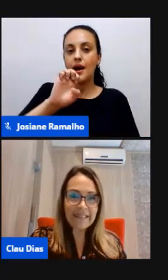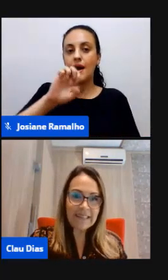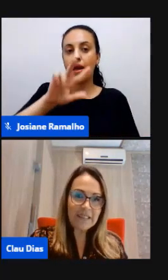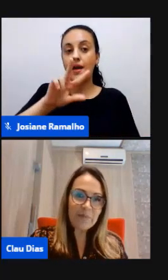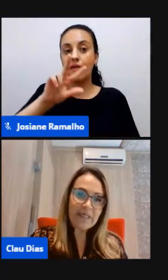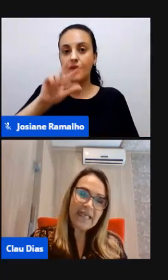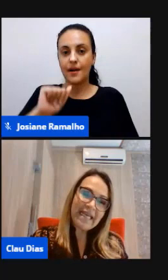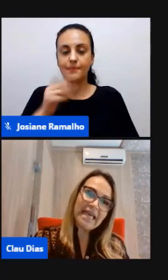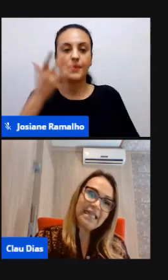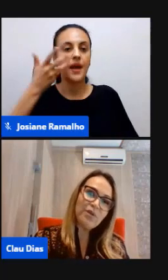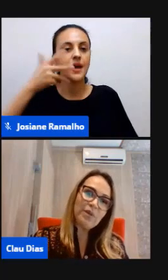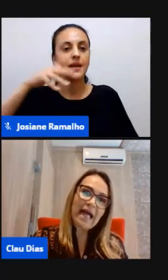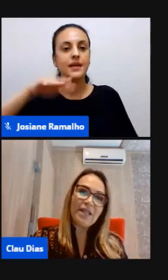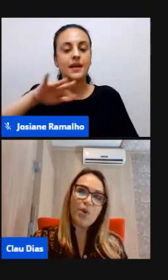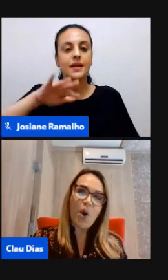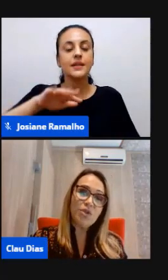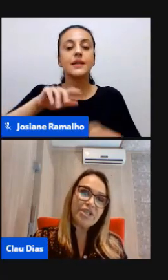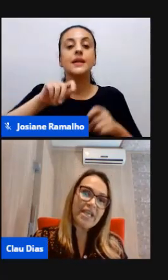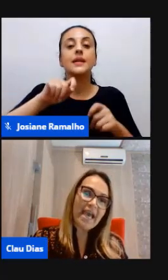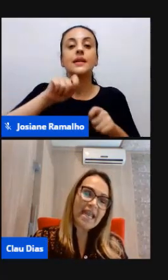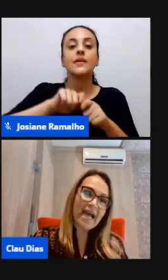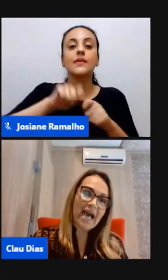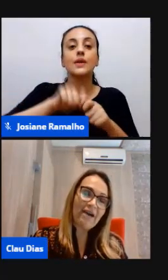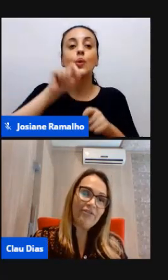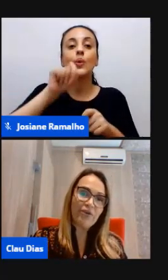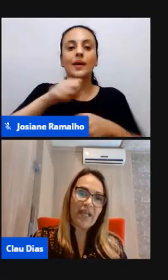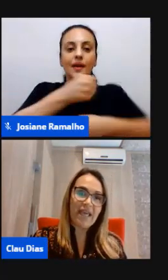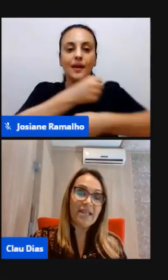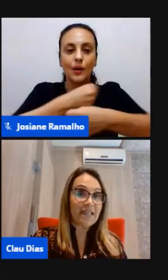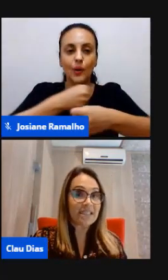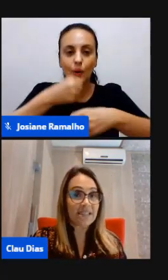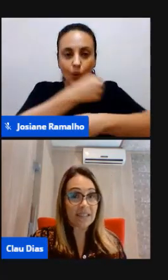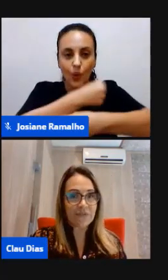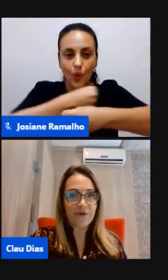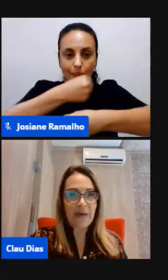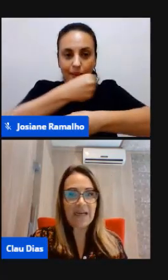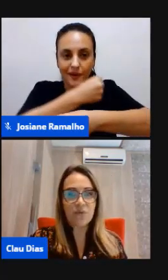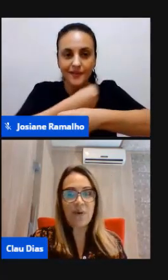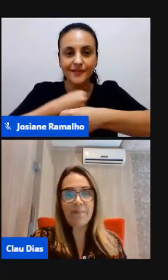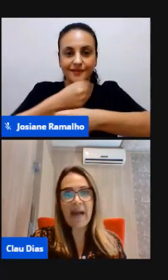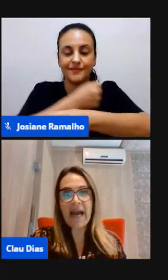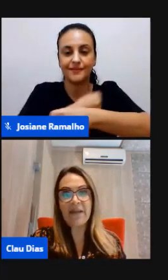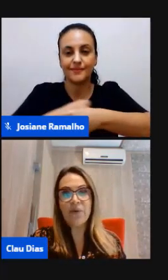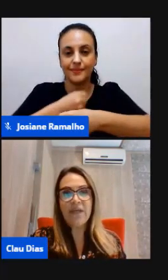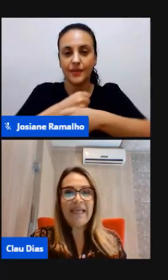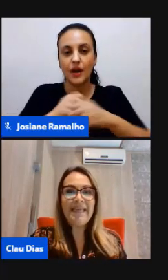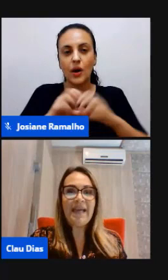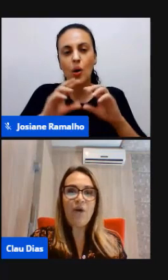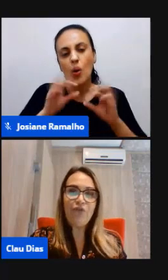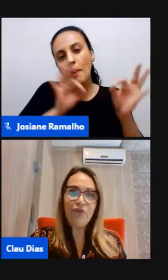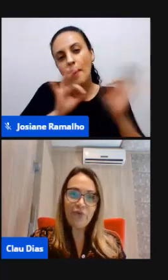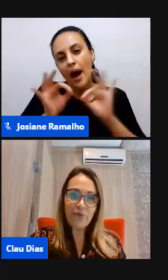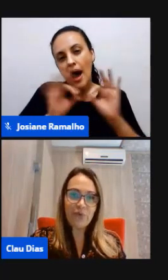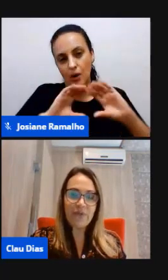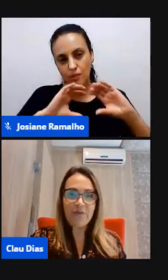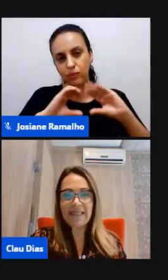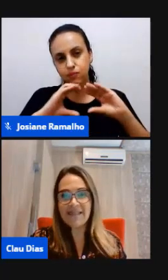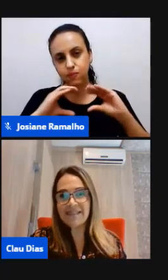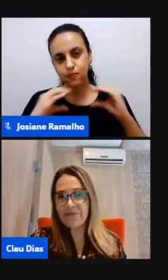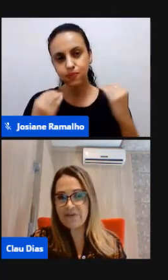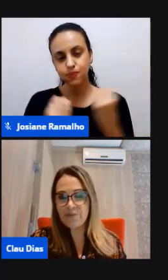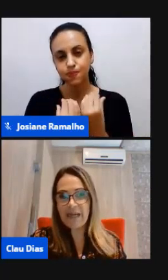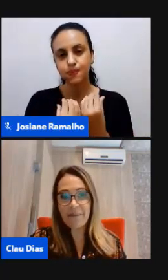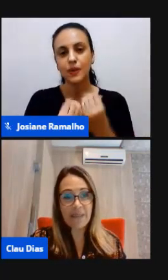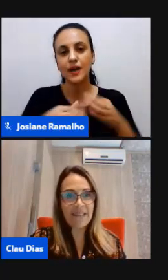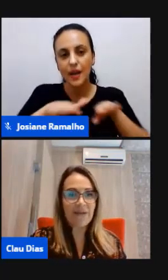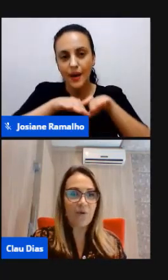um tatame, e ali do lado onde era a floreira, elas transformaram num armário, e ao fundo tem